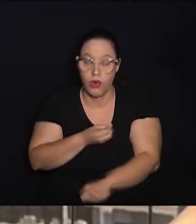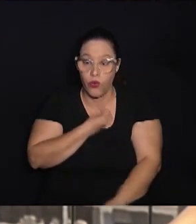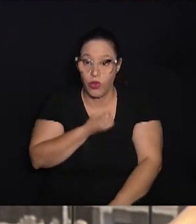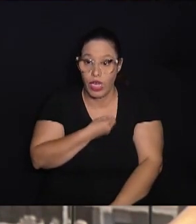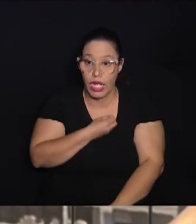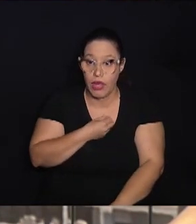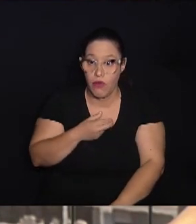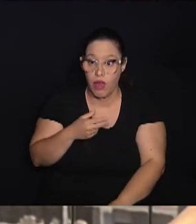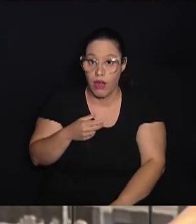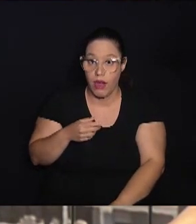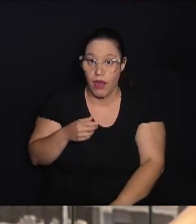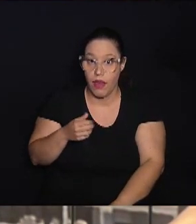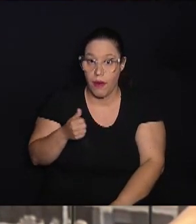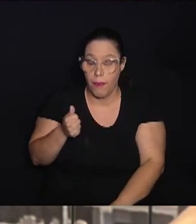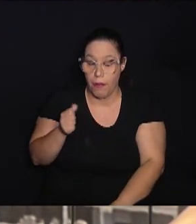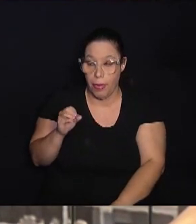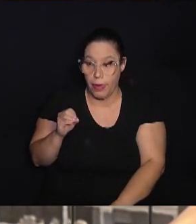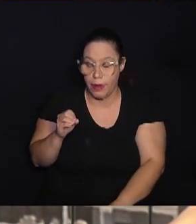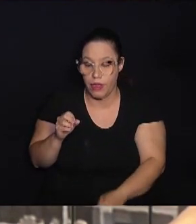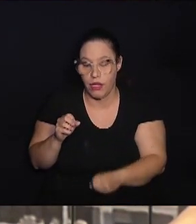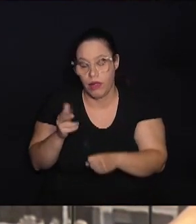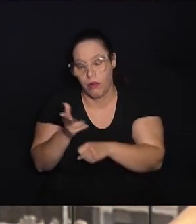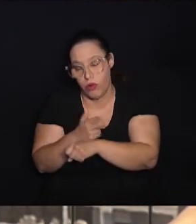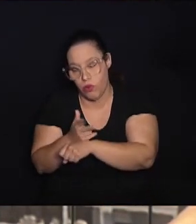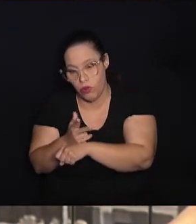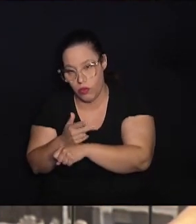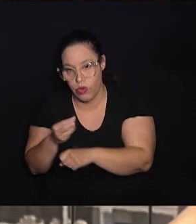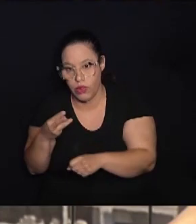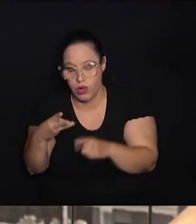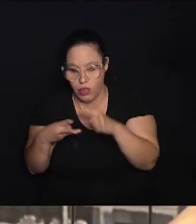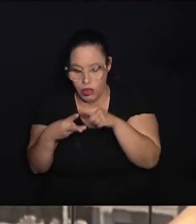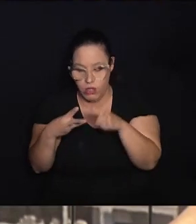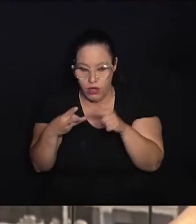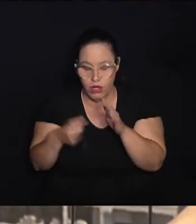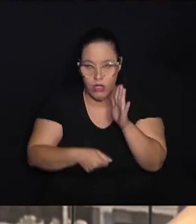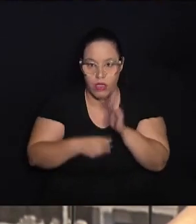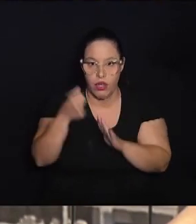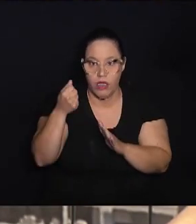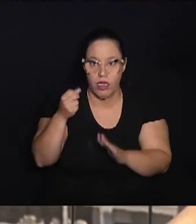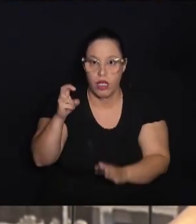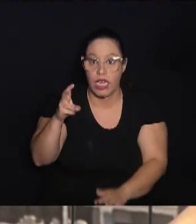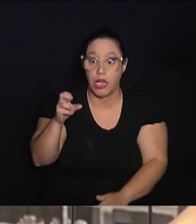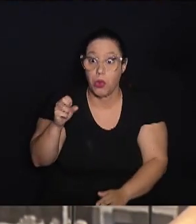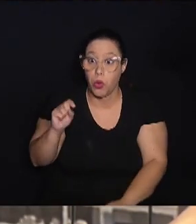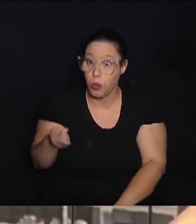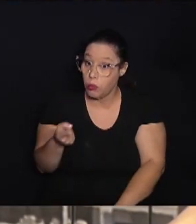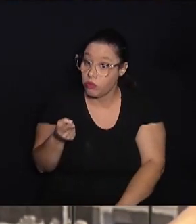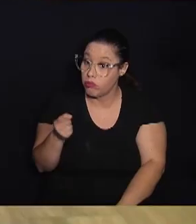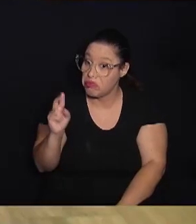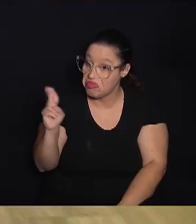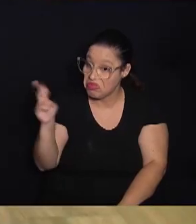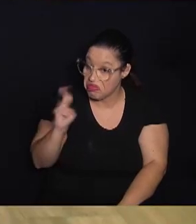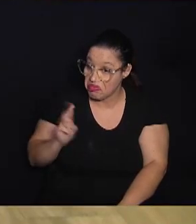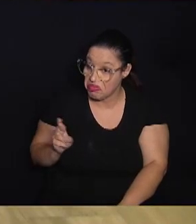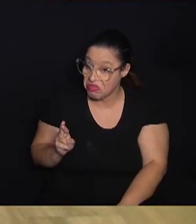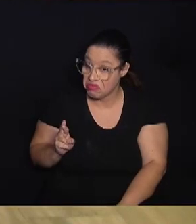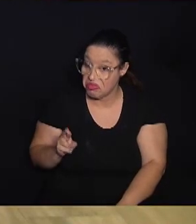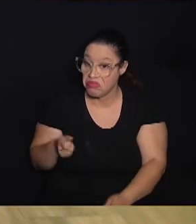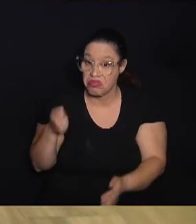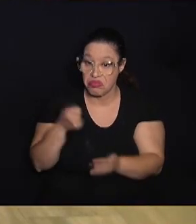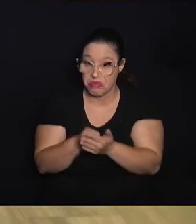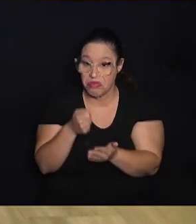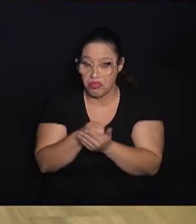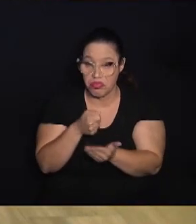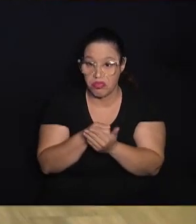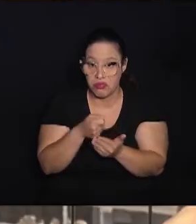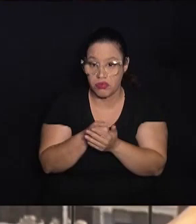10 Produções que vão ser selecionadas sendo que as três primeiras concorrem até r$ 5.000 é um incentivo a mais né gente e os vídeos